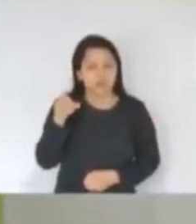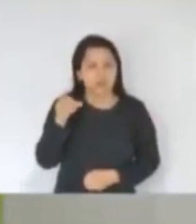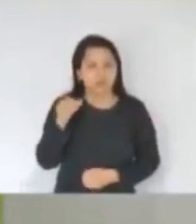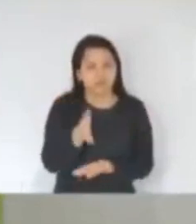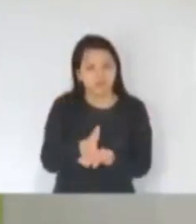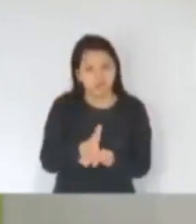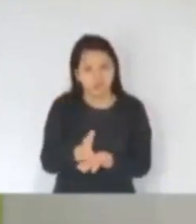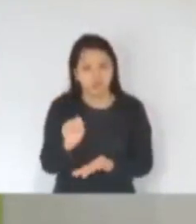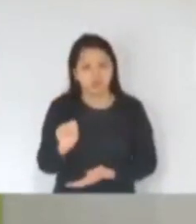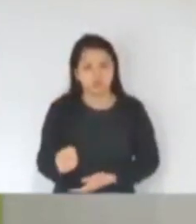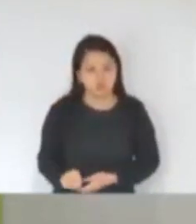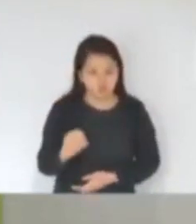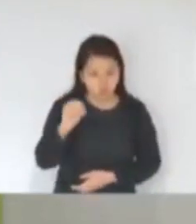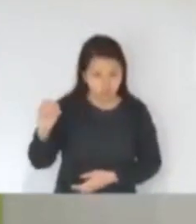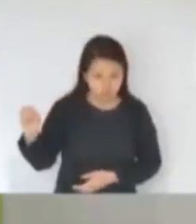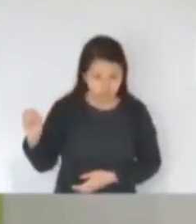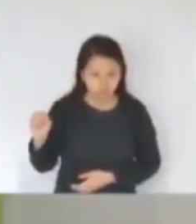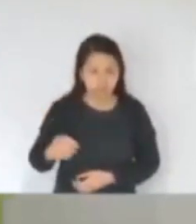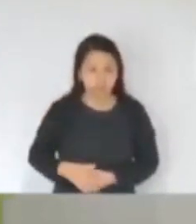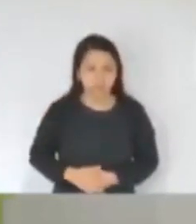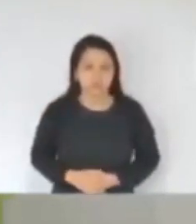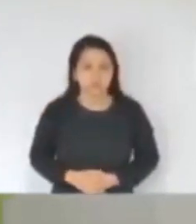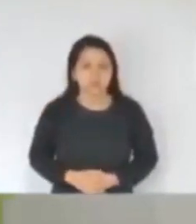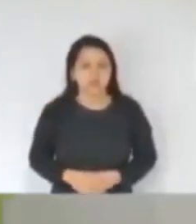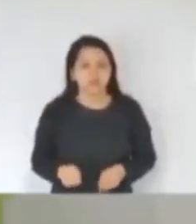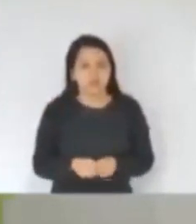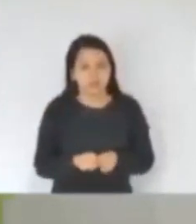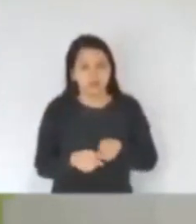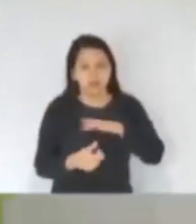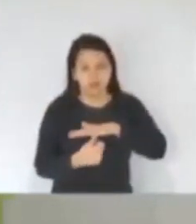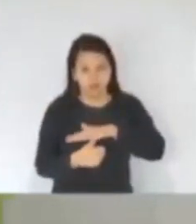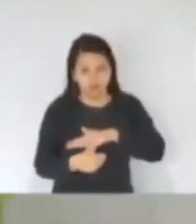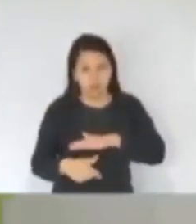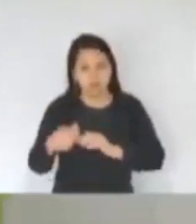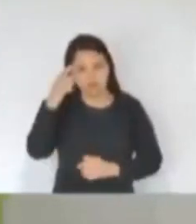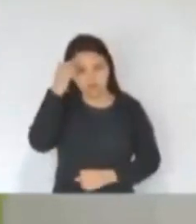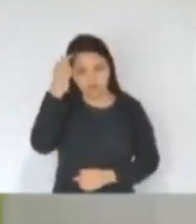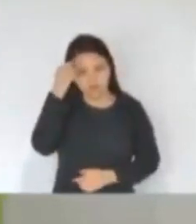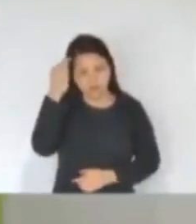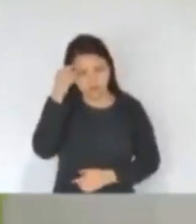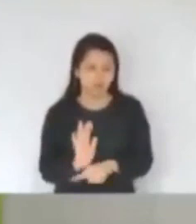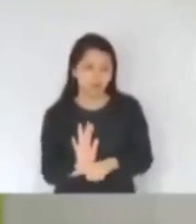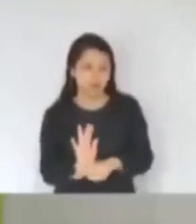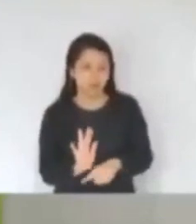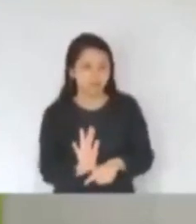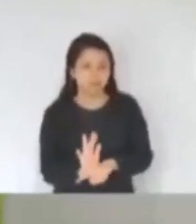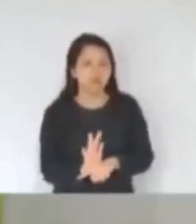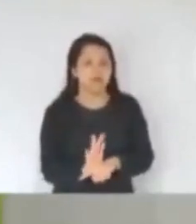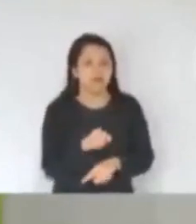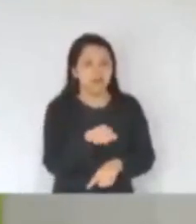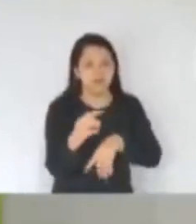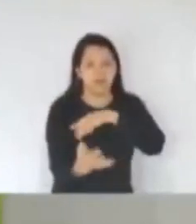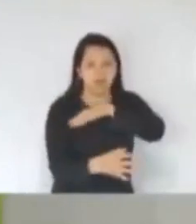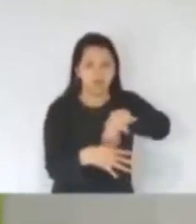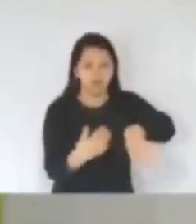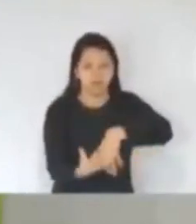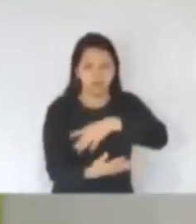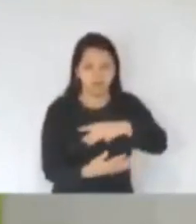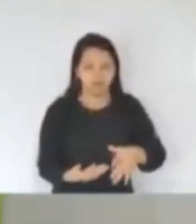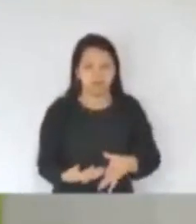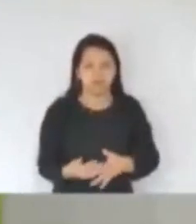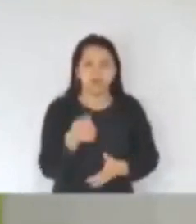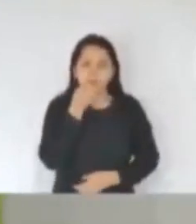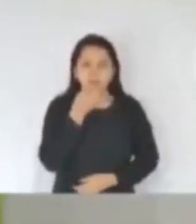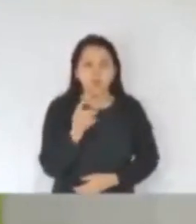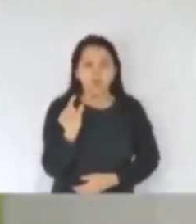o oeste, e o reitor da Universidade Federal de Santa Catarina apoia essa balbúrdia. A única coisa boa disso é que